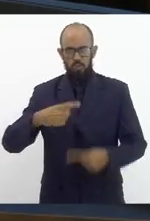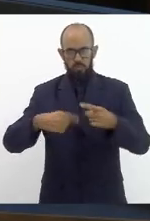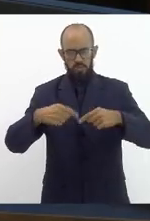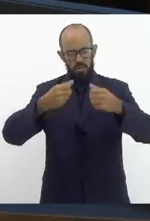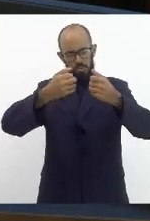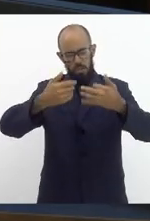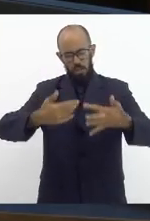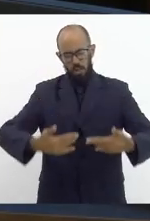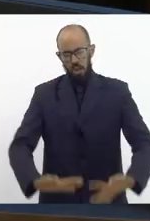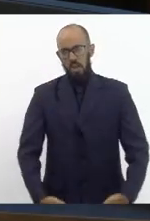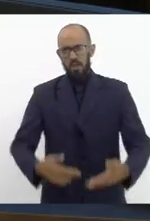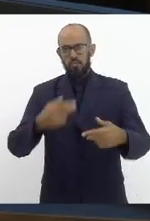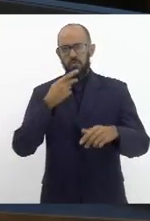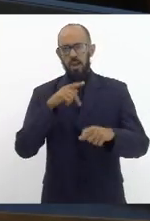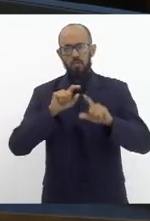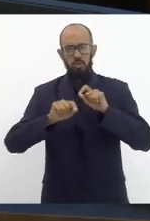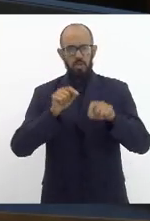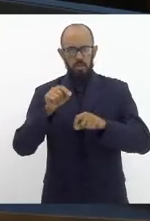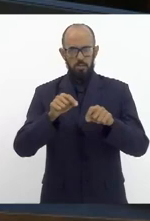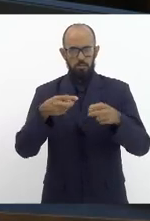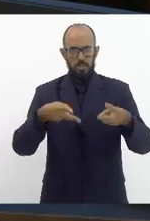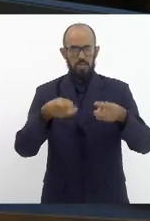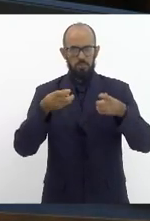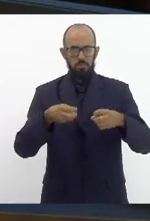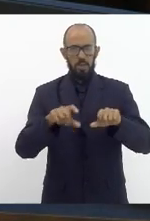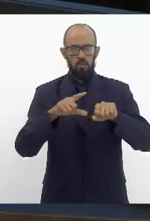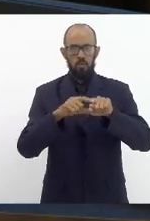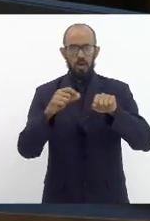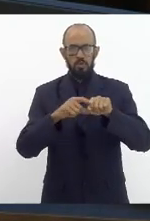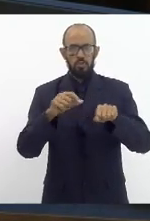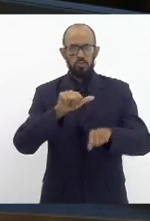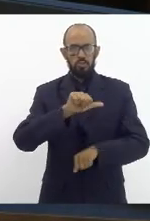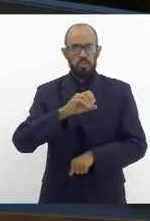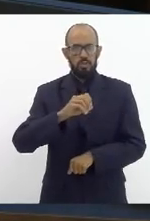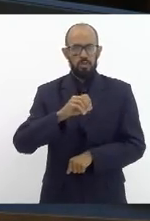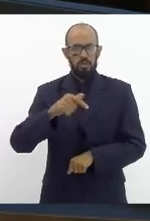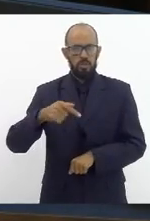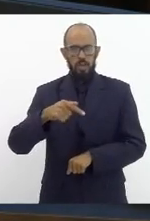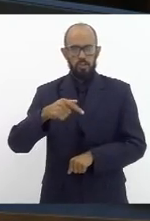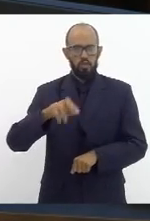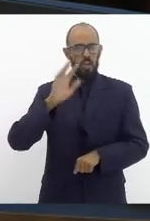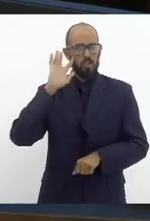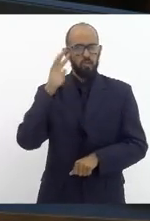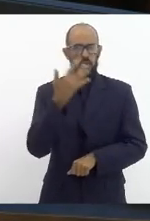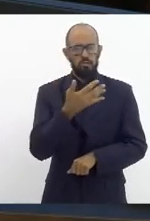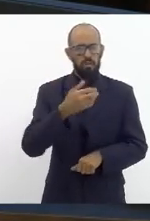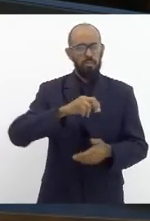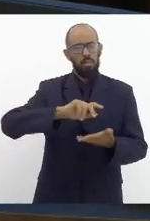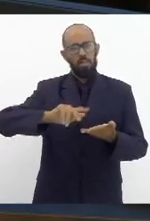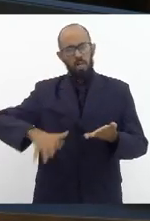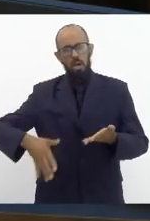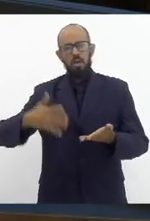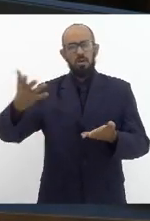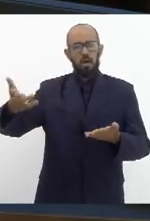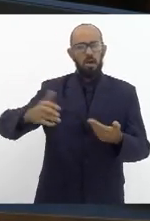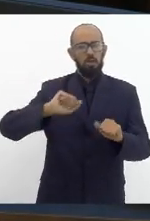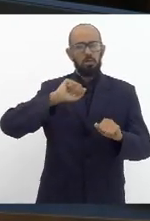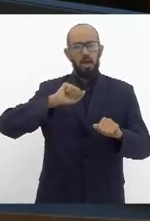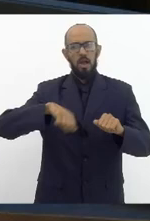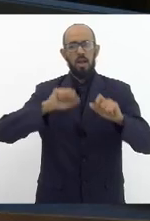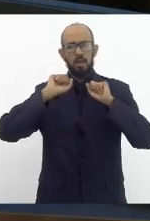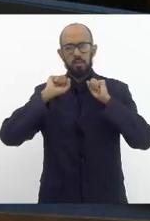série de questões e bota o seguinte: considerando o artigo 107 da resolução número tal do regimento interno da Assembleia Legislativa, ou